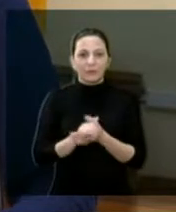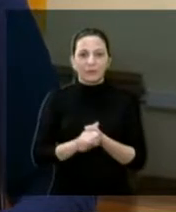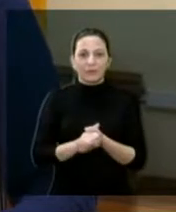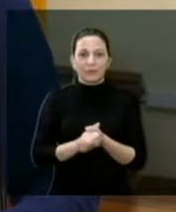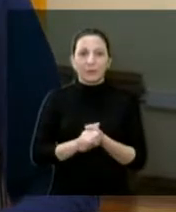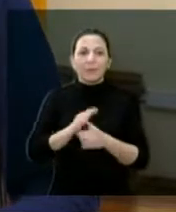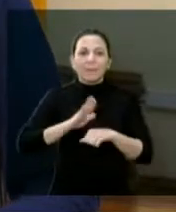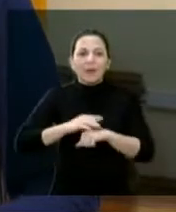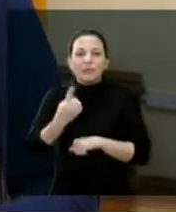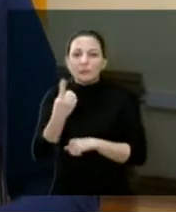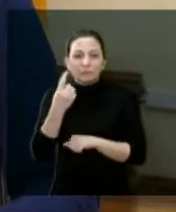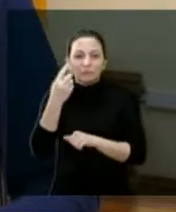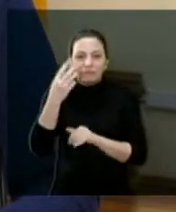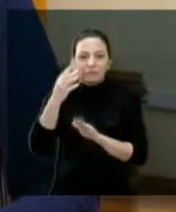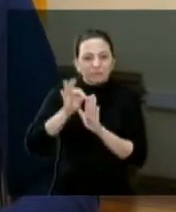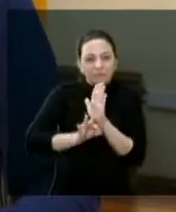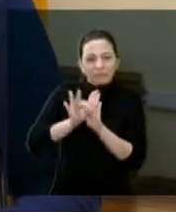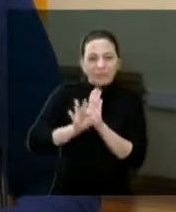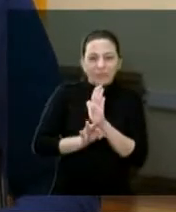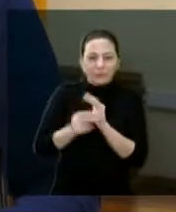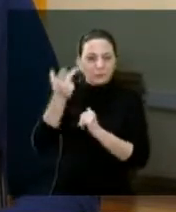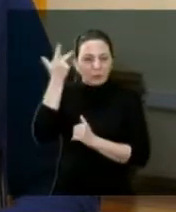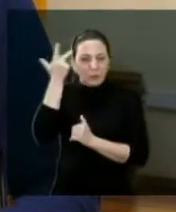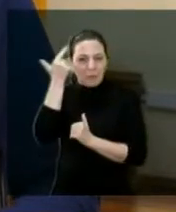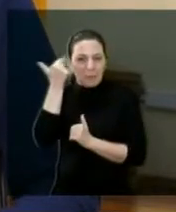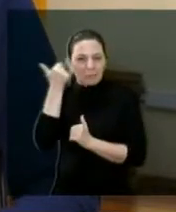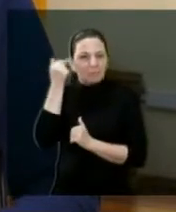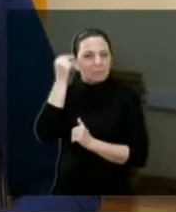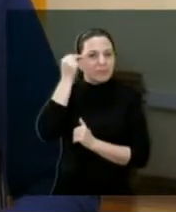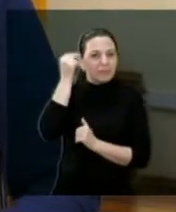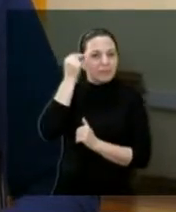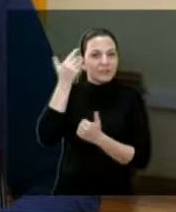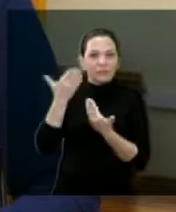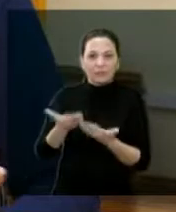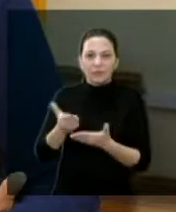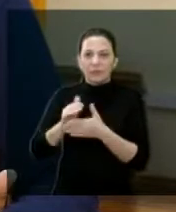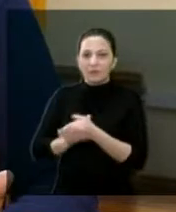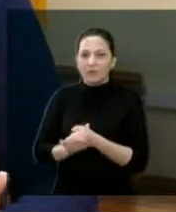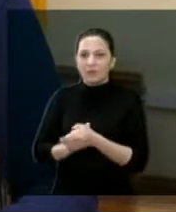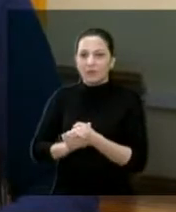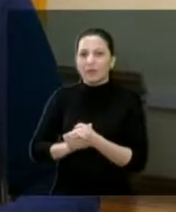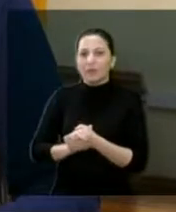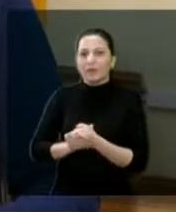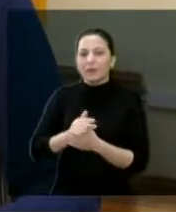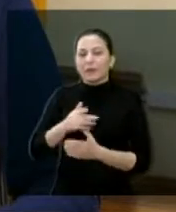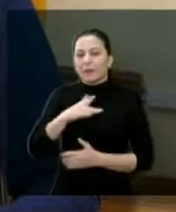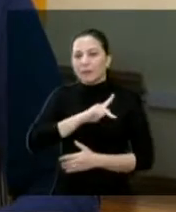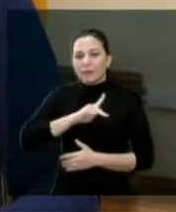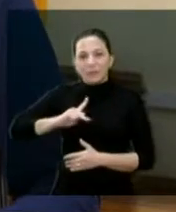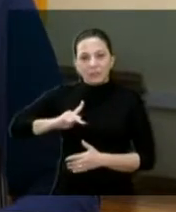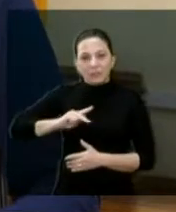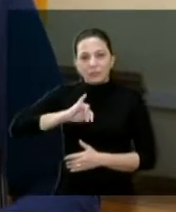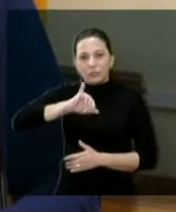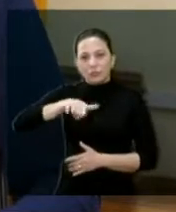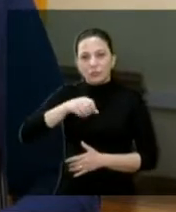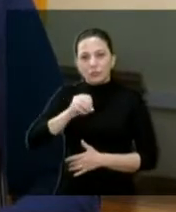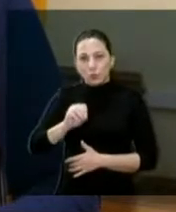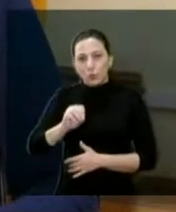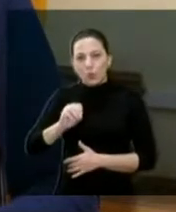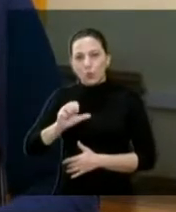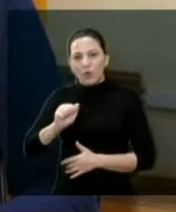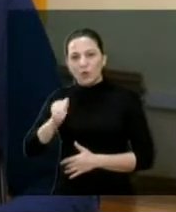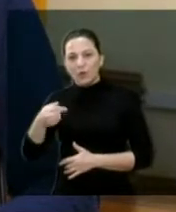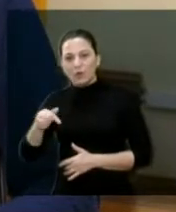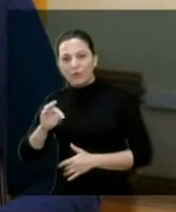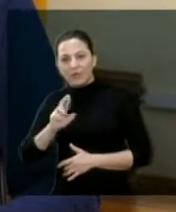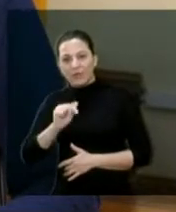ser mais um. Aí eu vi, e eu acho que era o João Batista Figueiredo, que era o presidente do Brasil, estava no